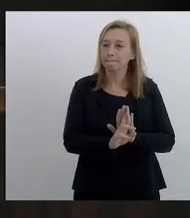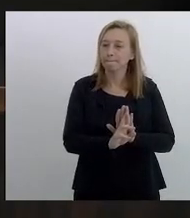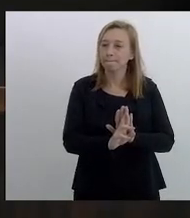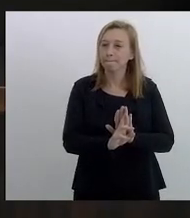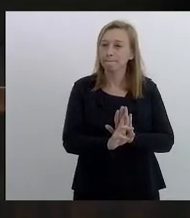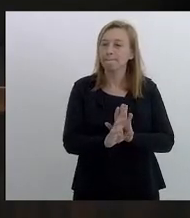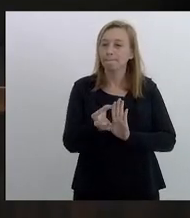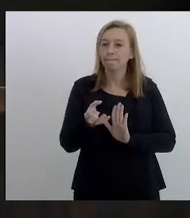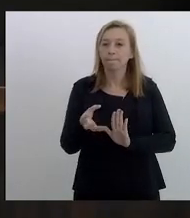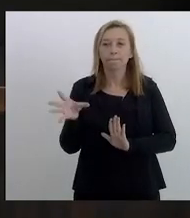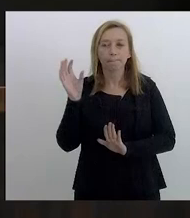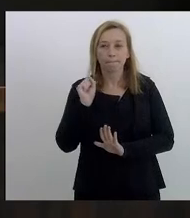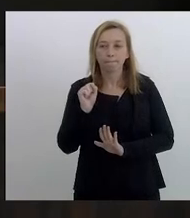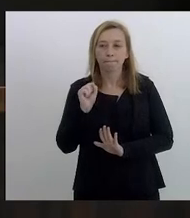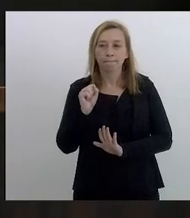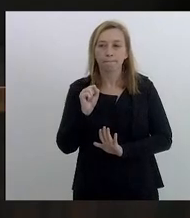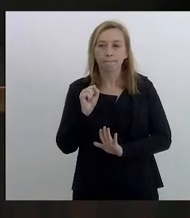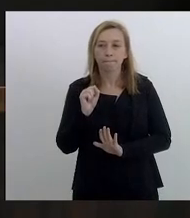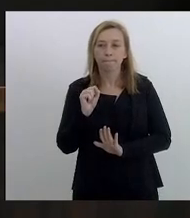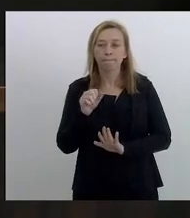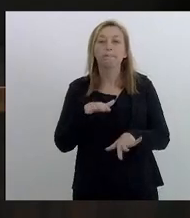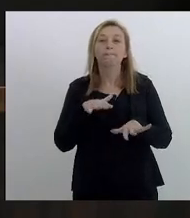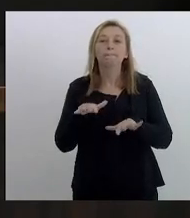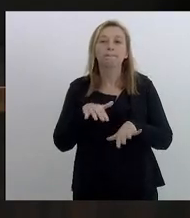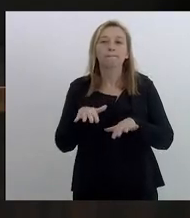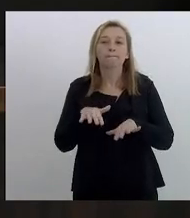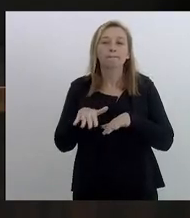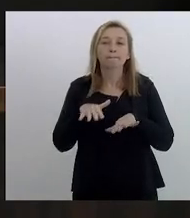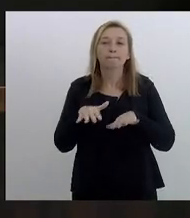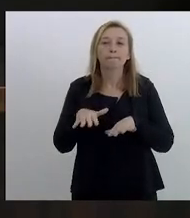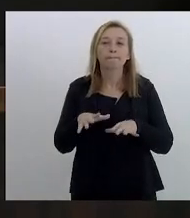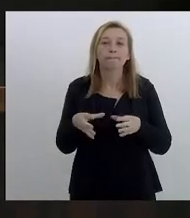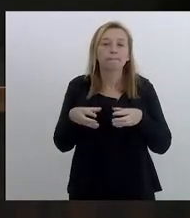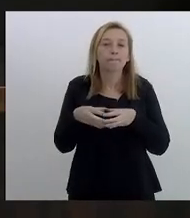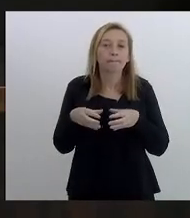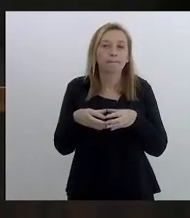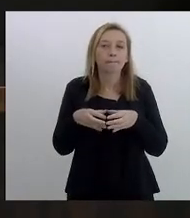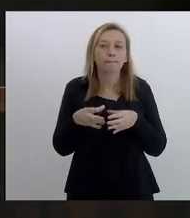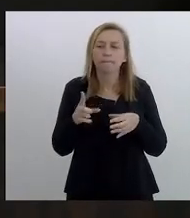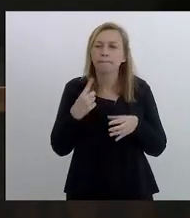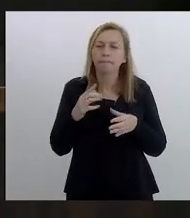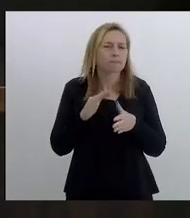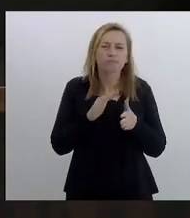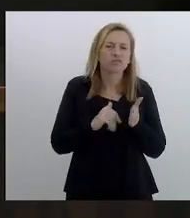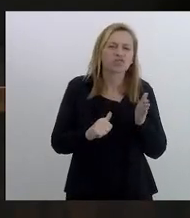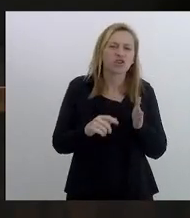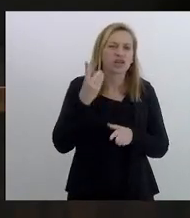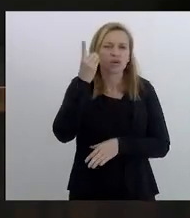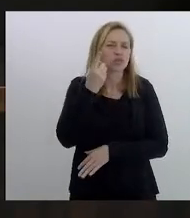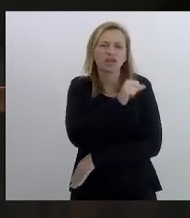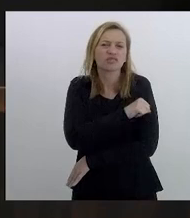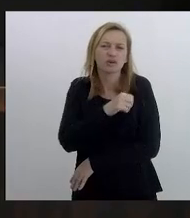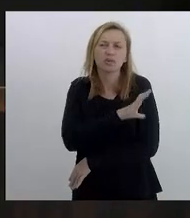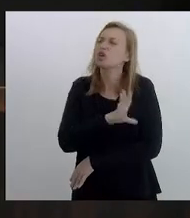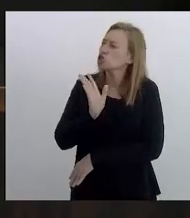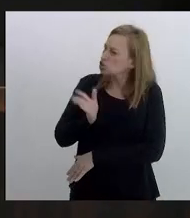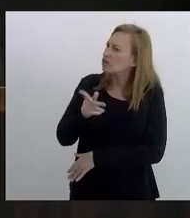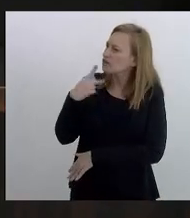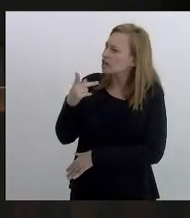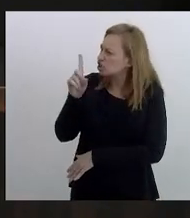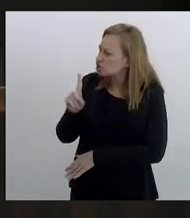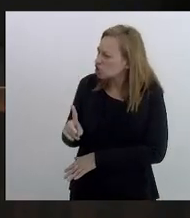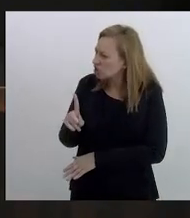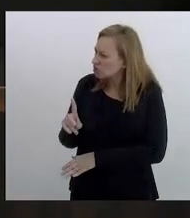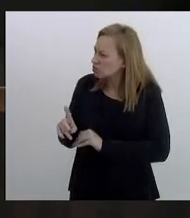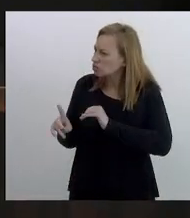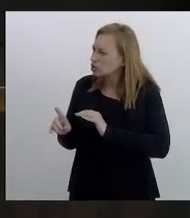ouvir isso. Quer fazer movimento para as categorias. Porque nós não vamos tirar, deputada enfermeira, como já disse a Vossa Excelência, nenhum direito do